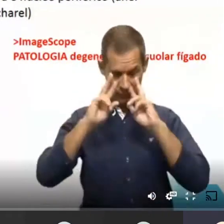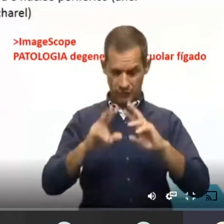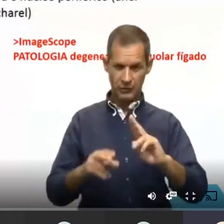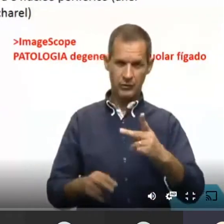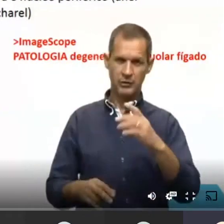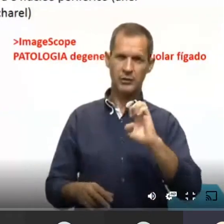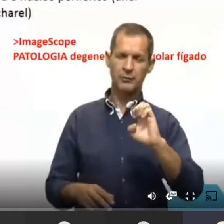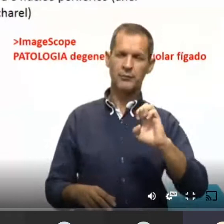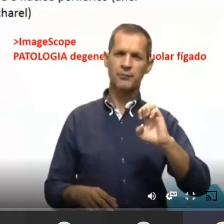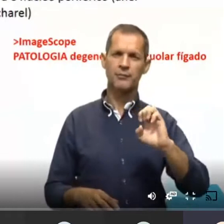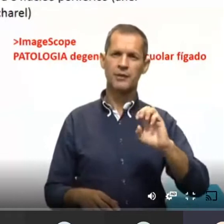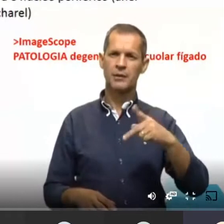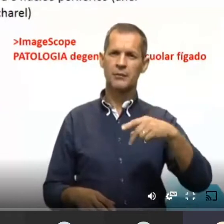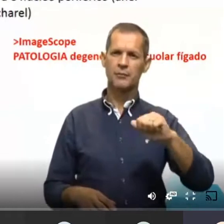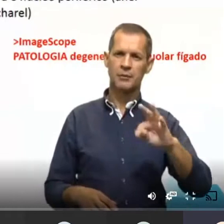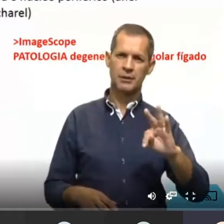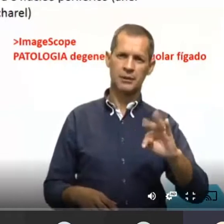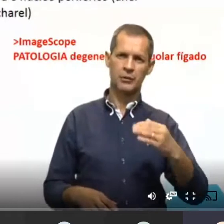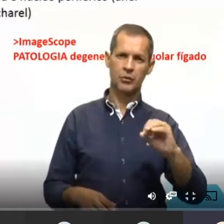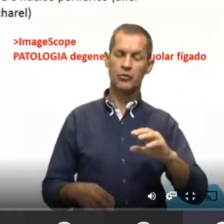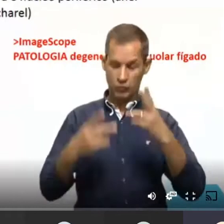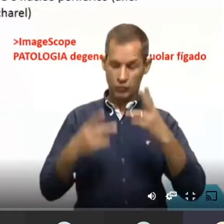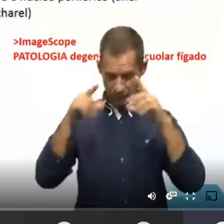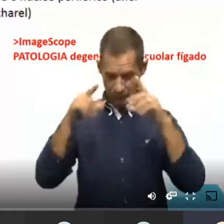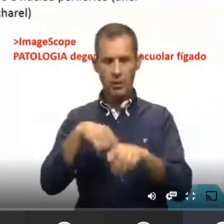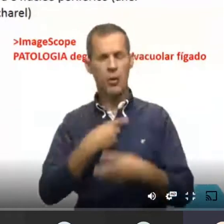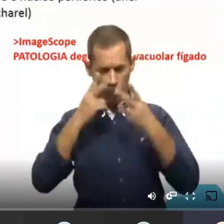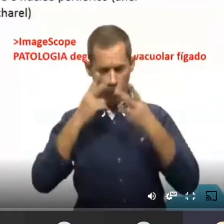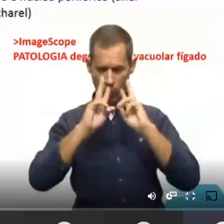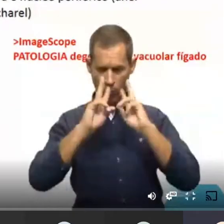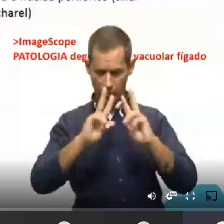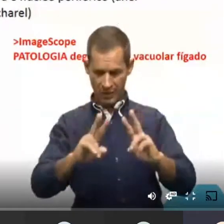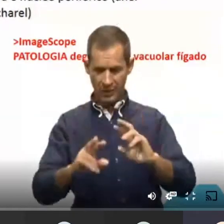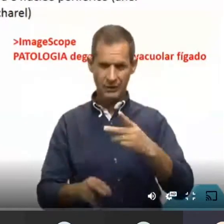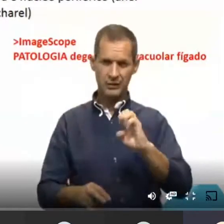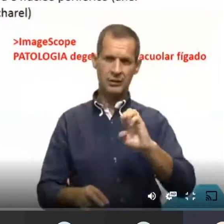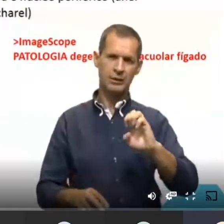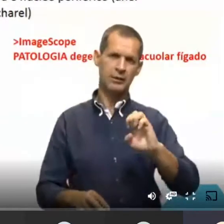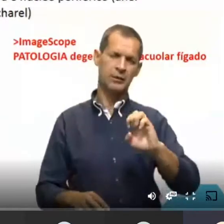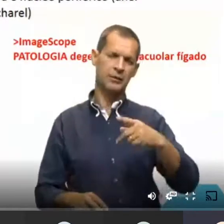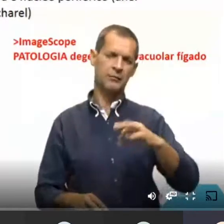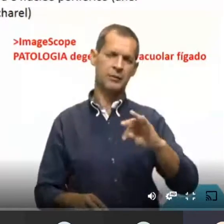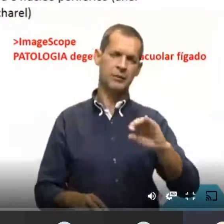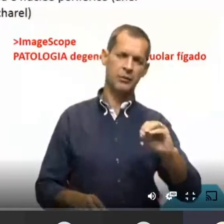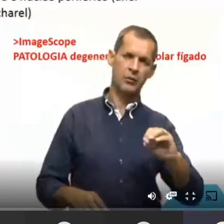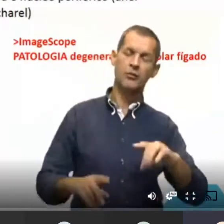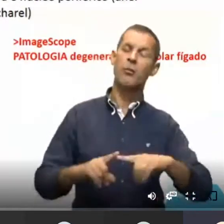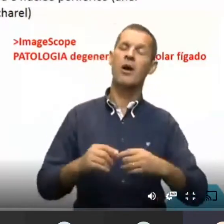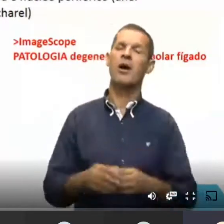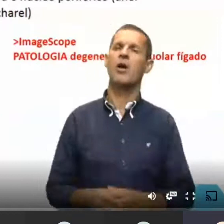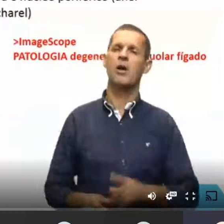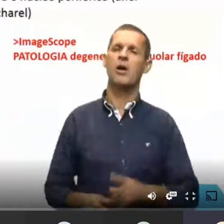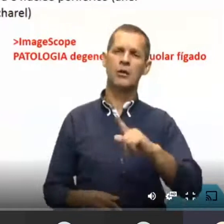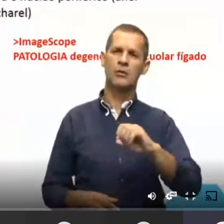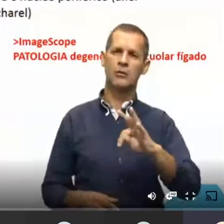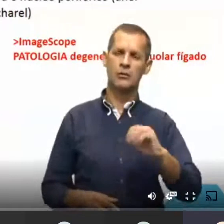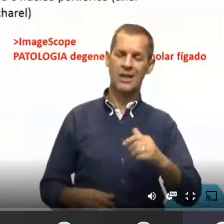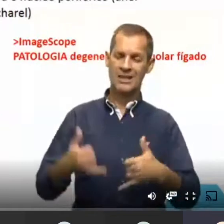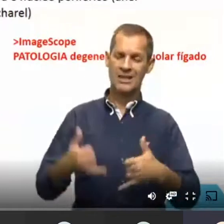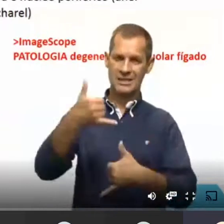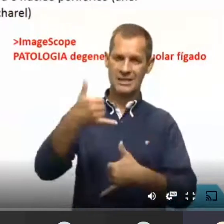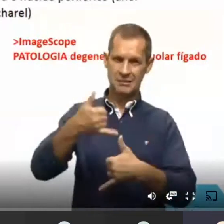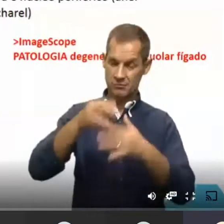os hepatócitos normais. Mas também nós vamos observar hepatócitos com gotas